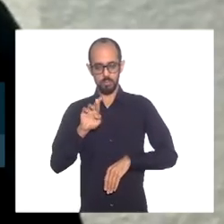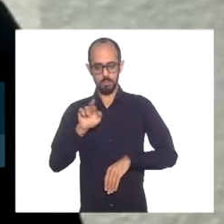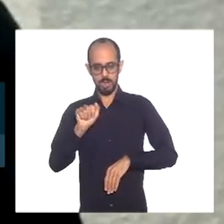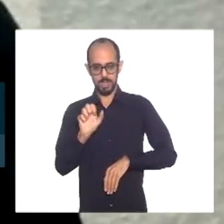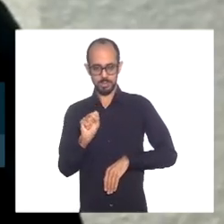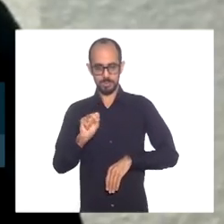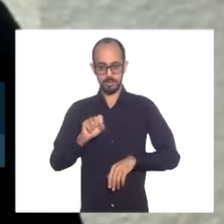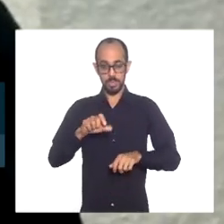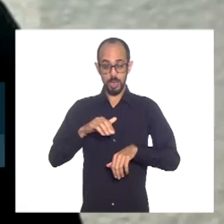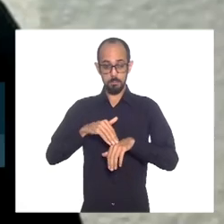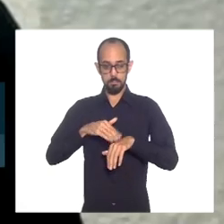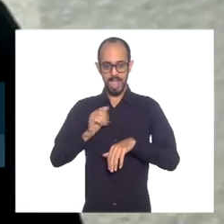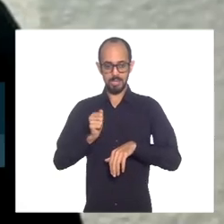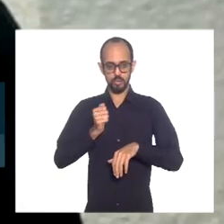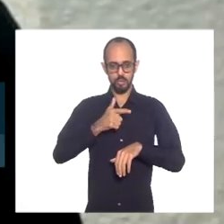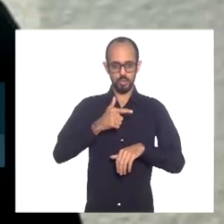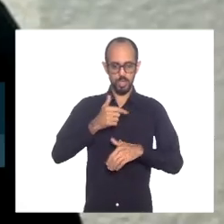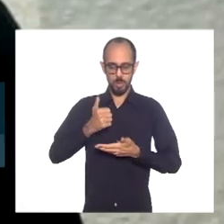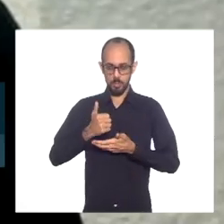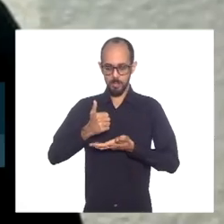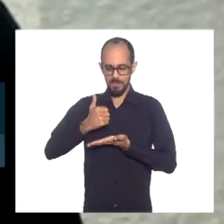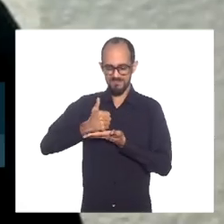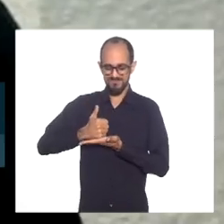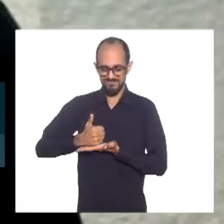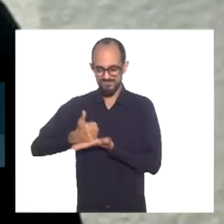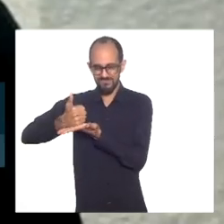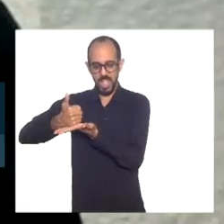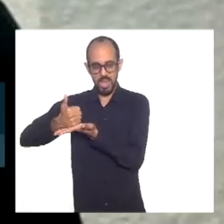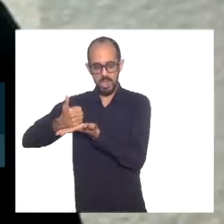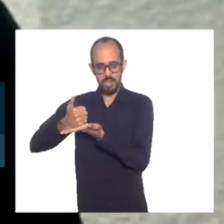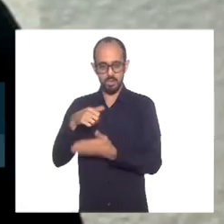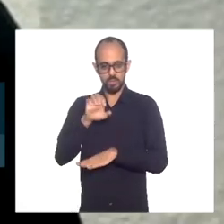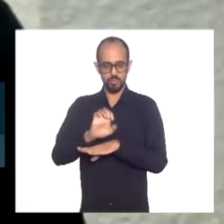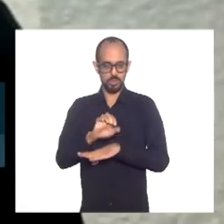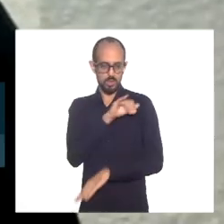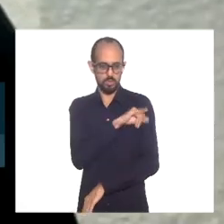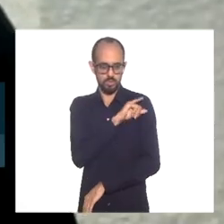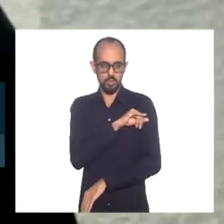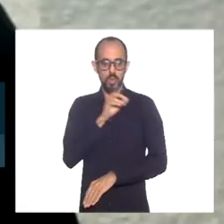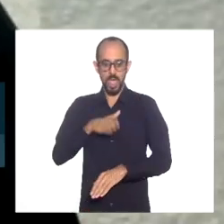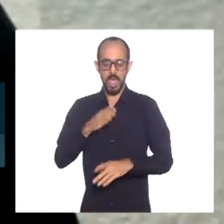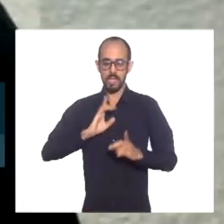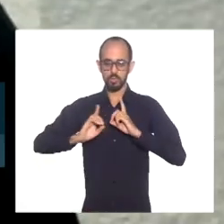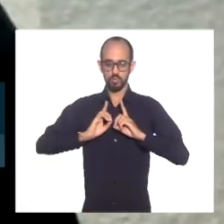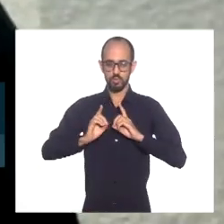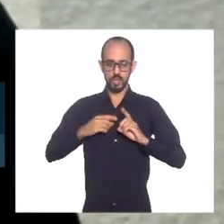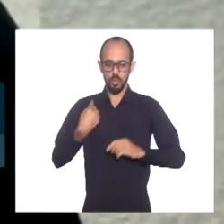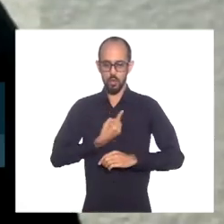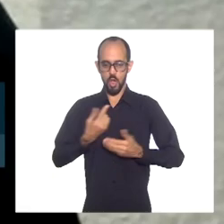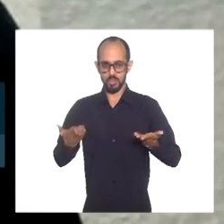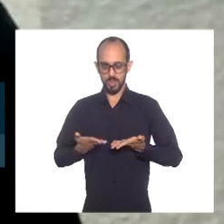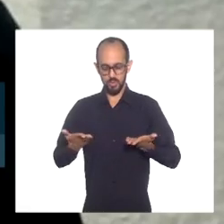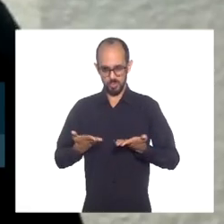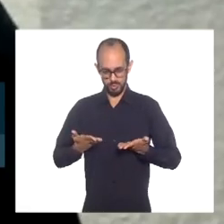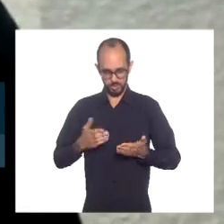Janeiro. Então, é isso que a gente vai... tá discutindo aqui e seguindo aí